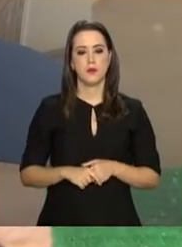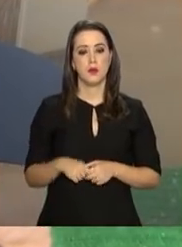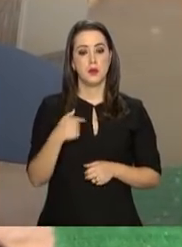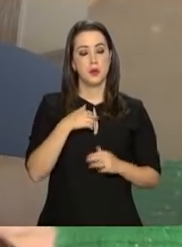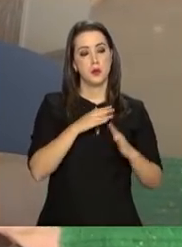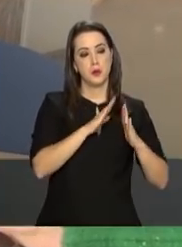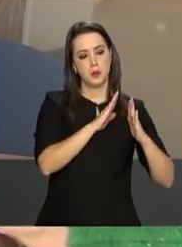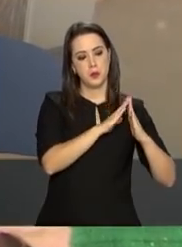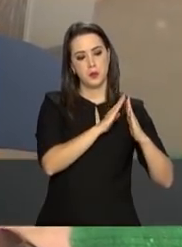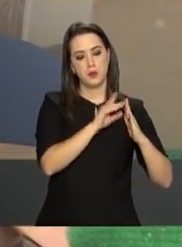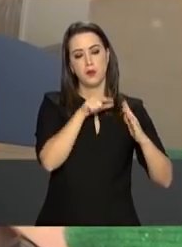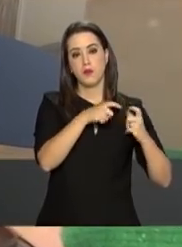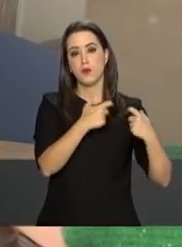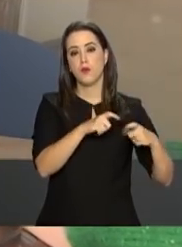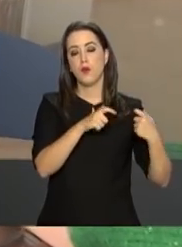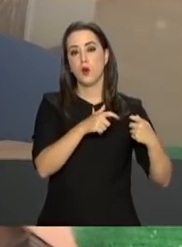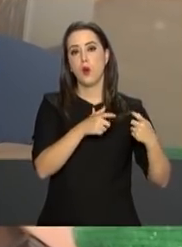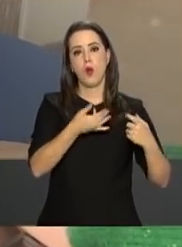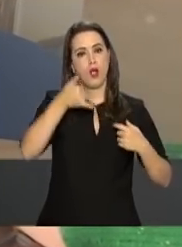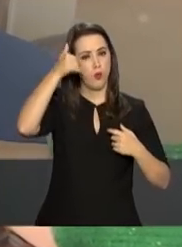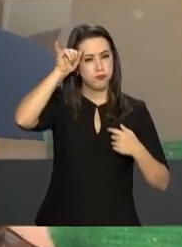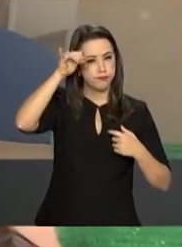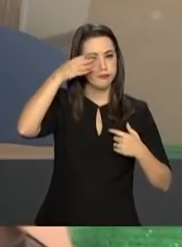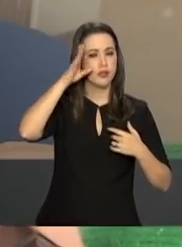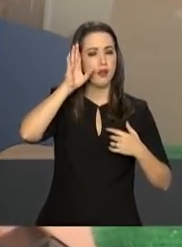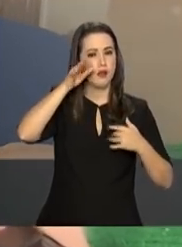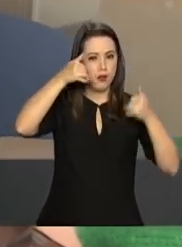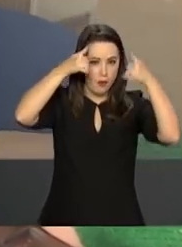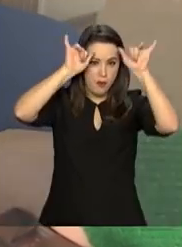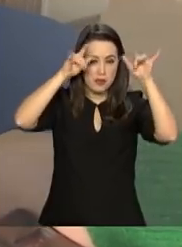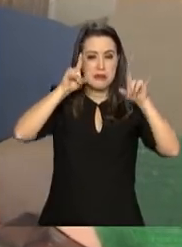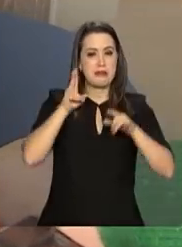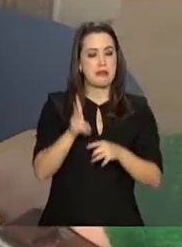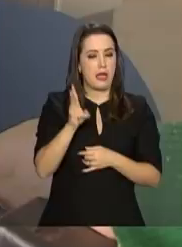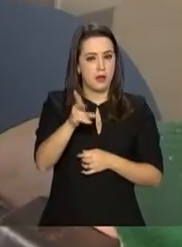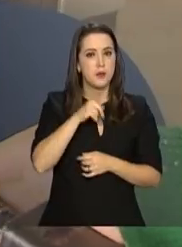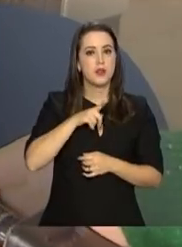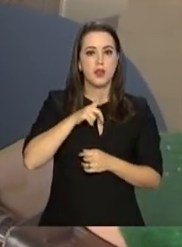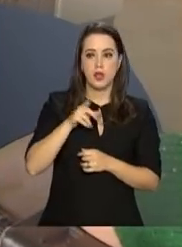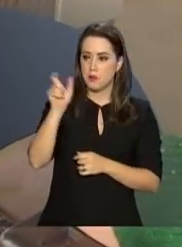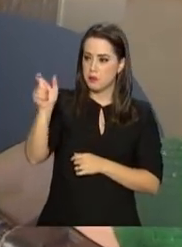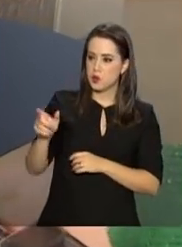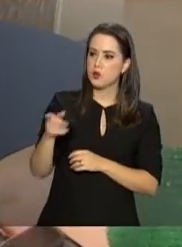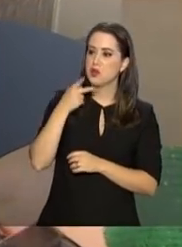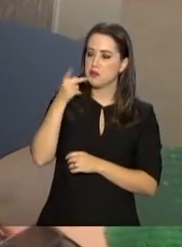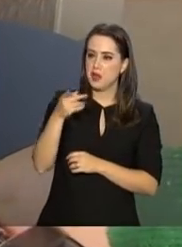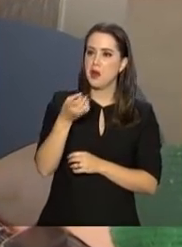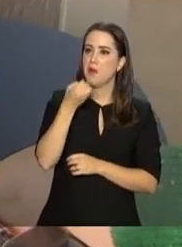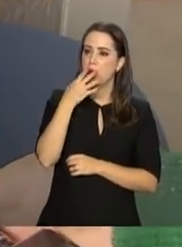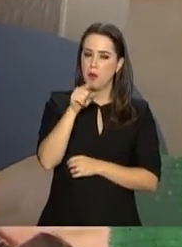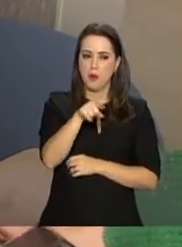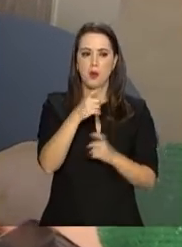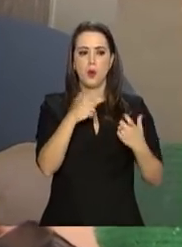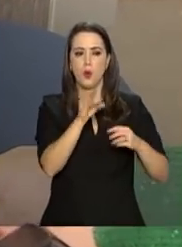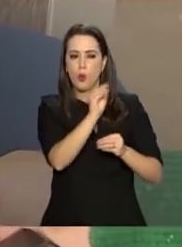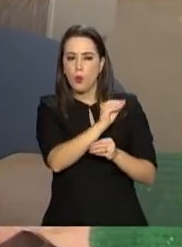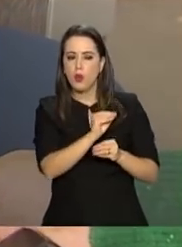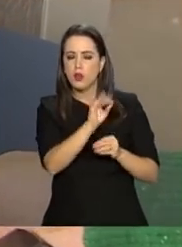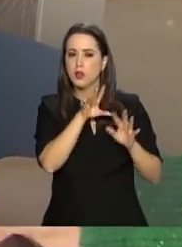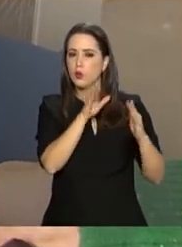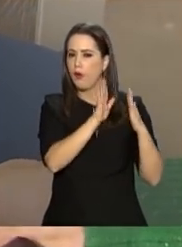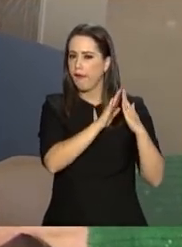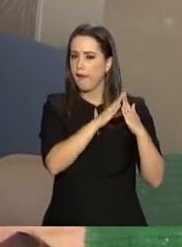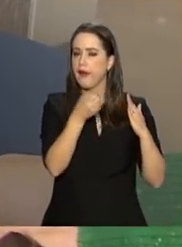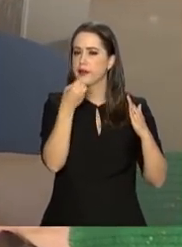moro em chakra E aí eles sempre passam lá né até elogia pelo cuidado do meu esposo Então